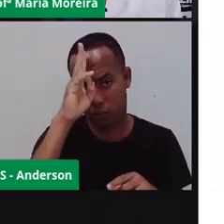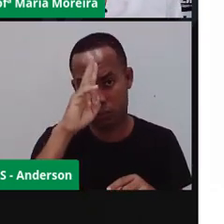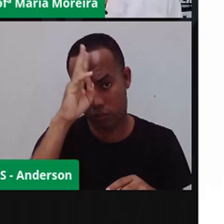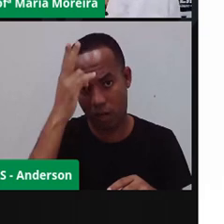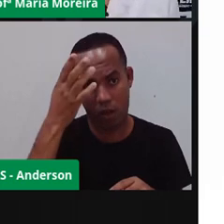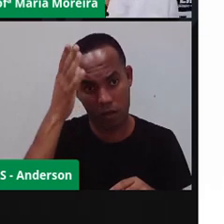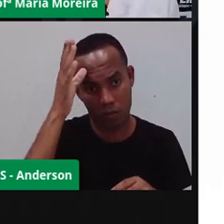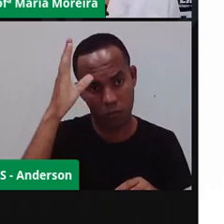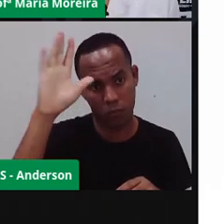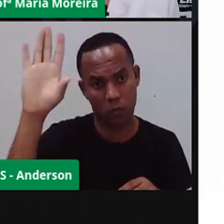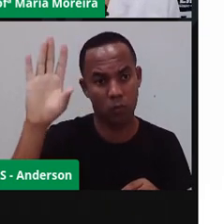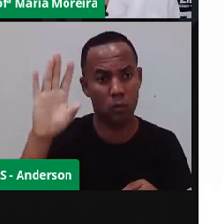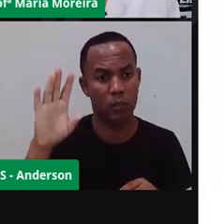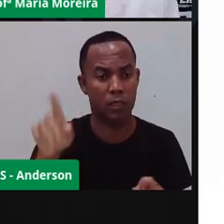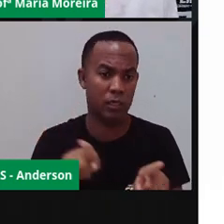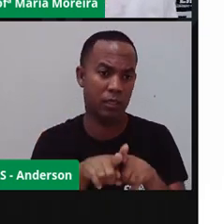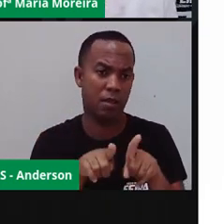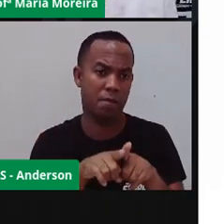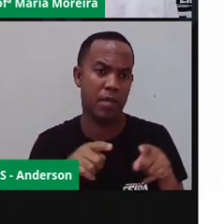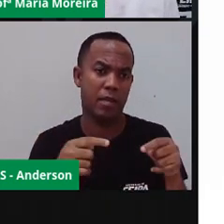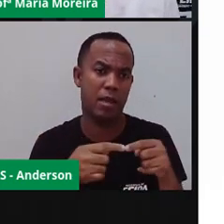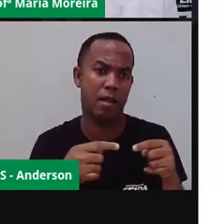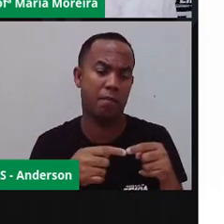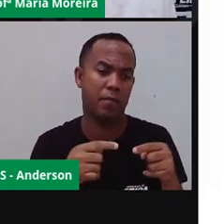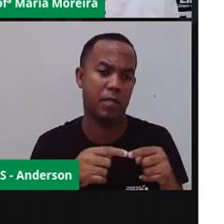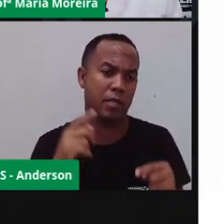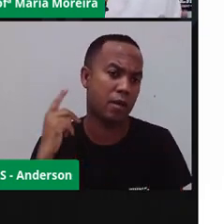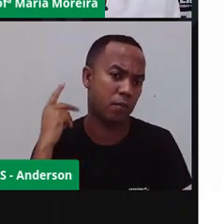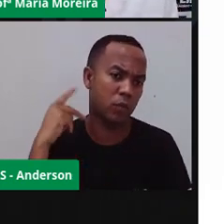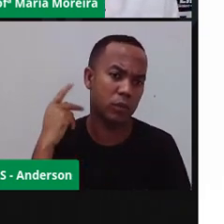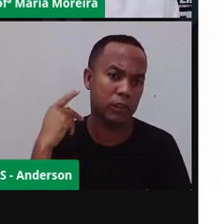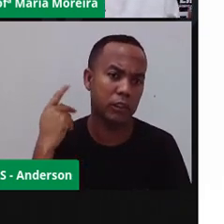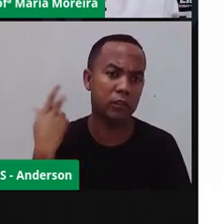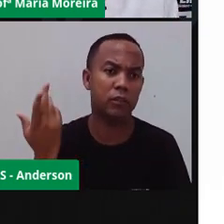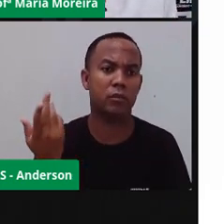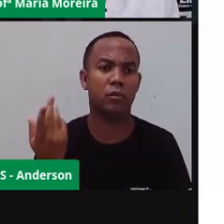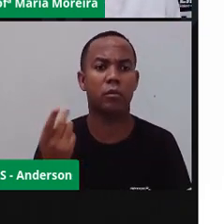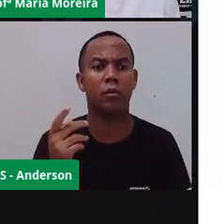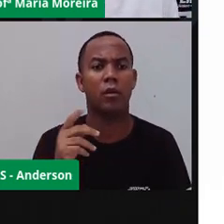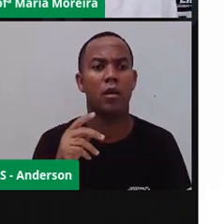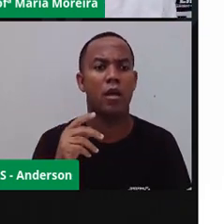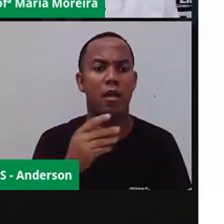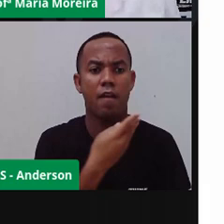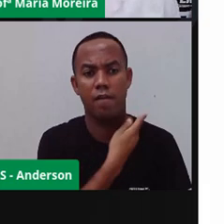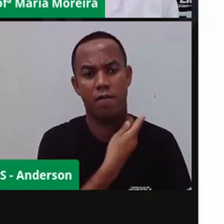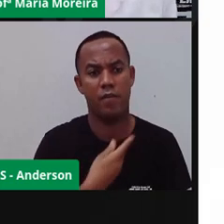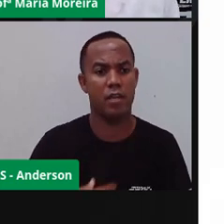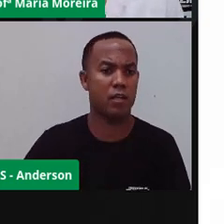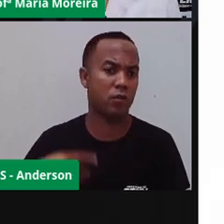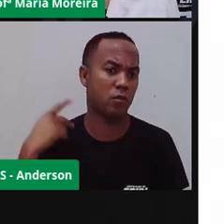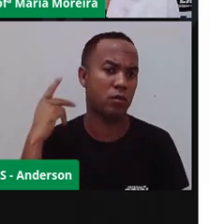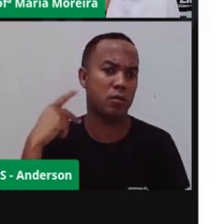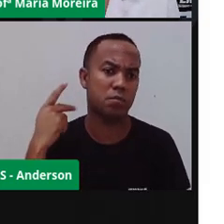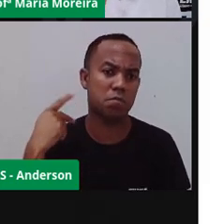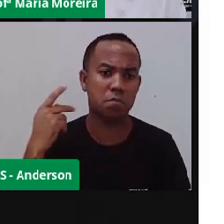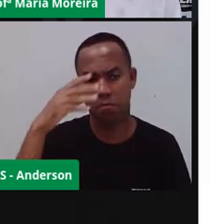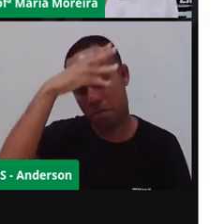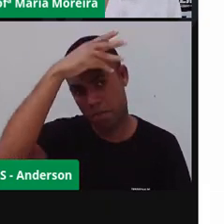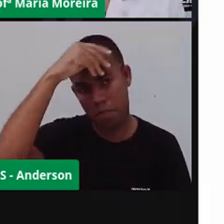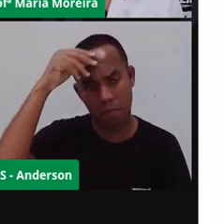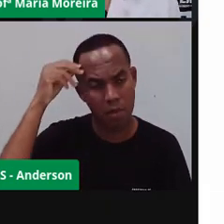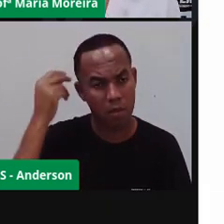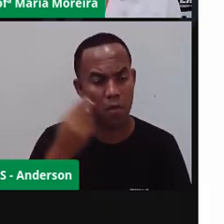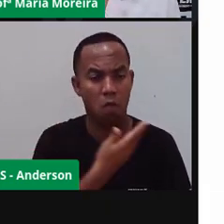cultura, com os políticos. Então, é normal que a charge fale sobre prefeitos, vereadores, deputados, o presidente,